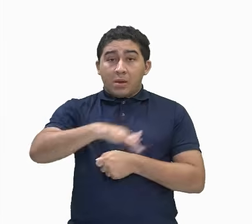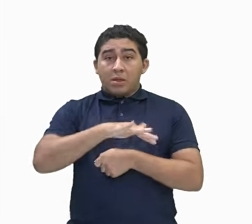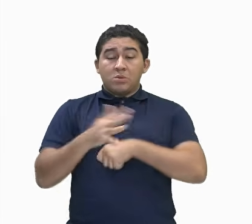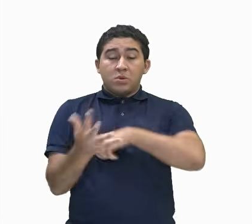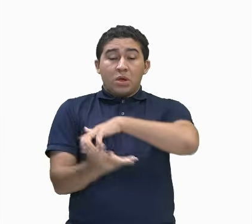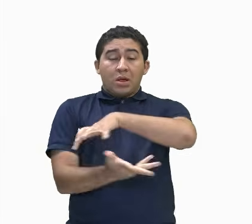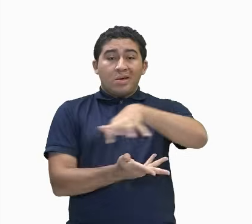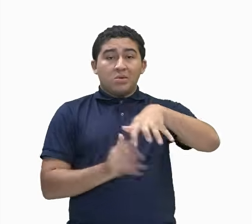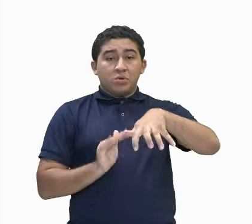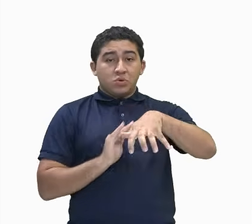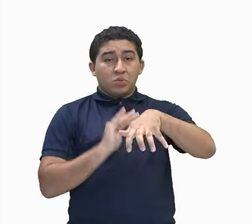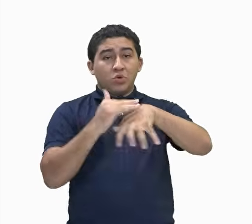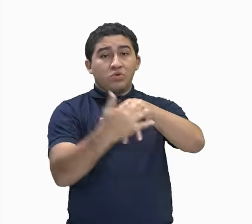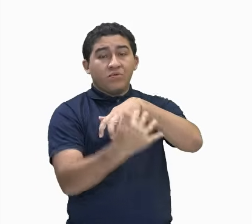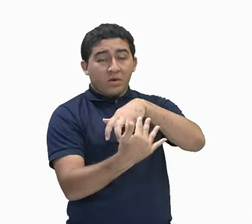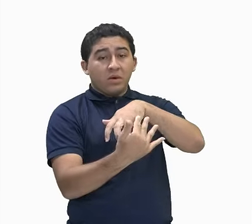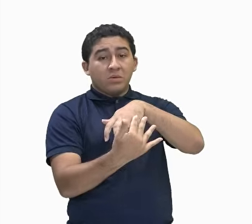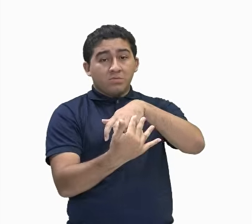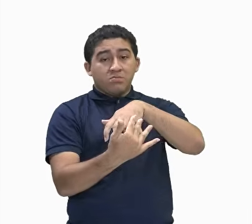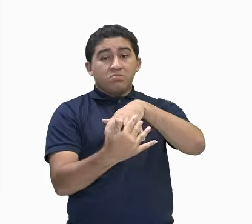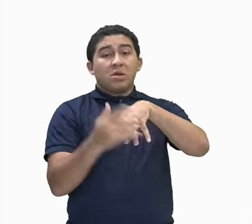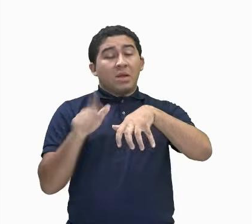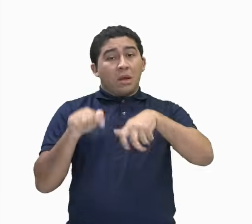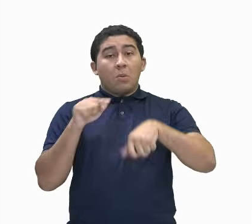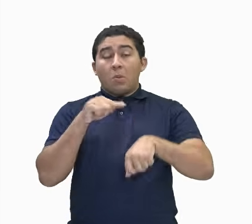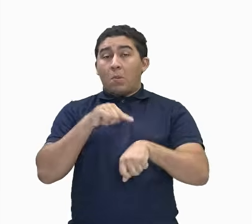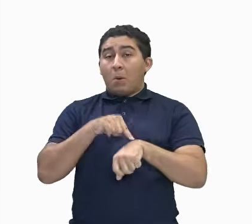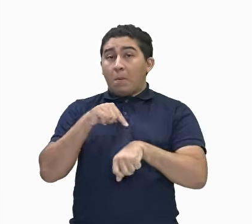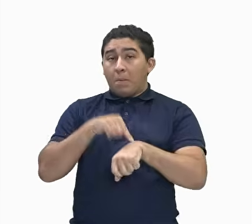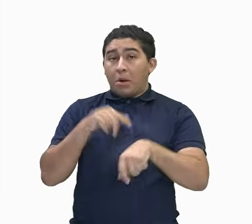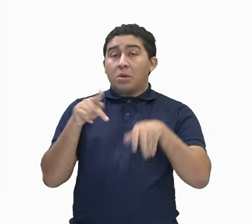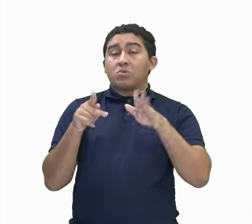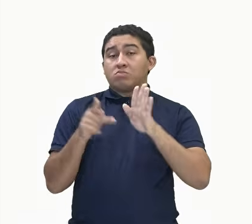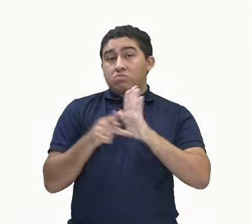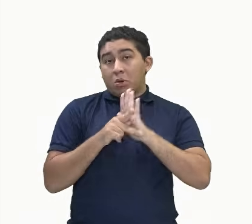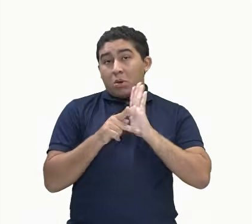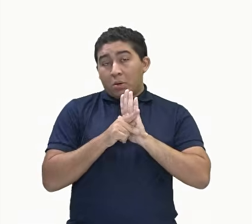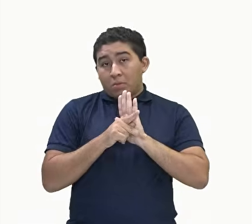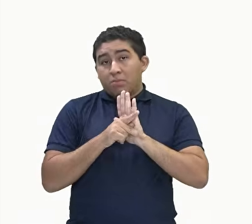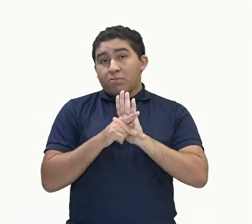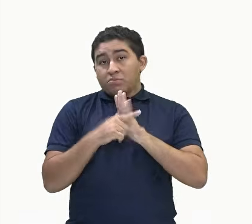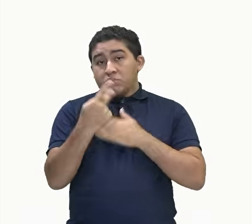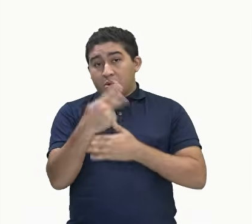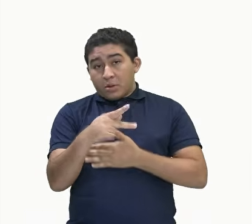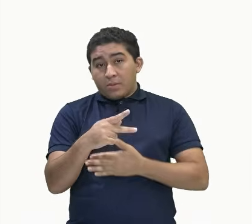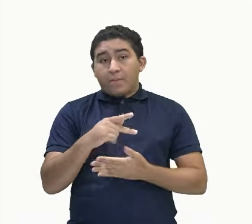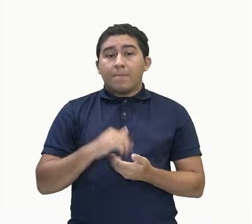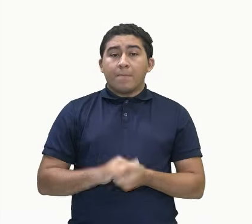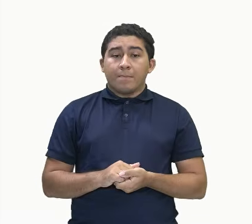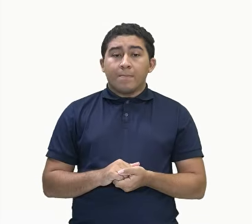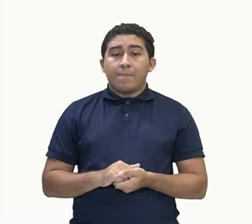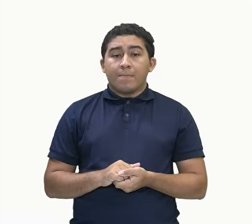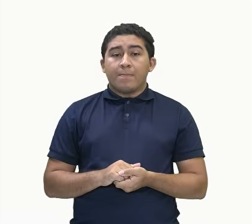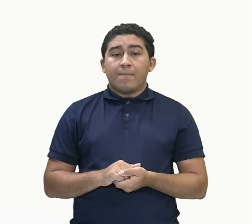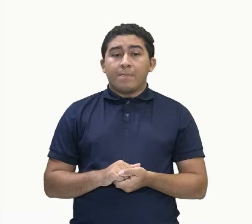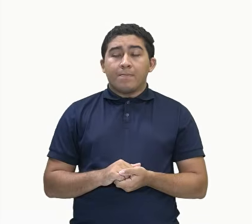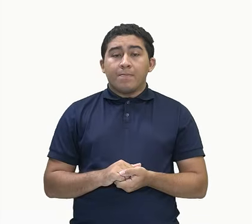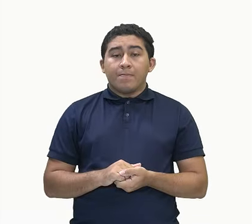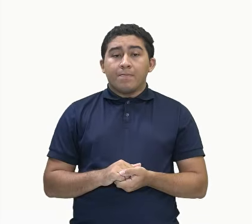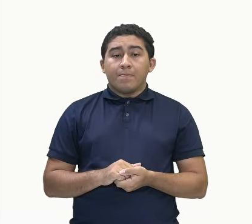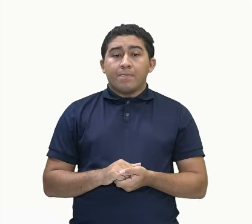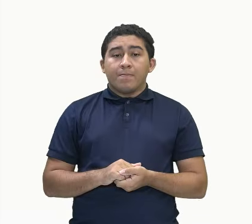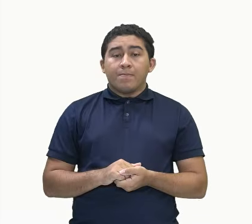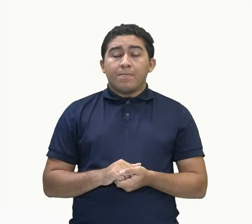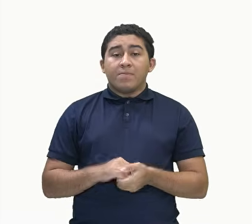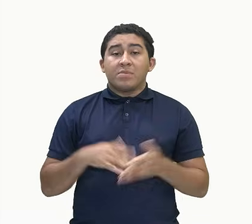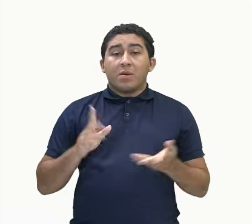atmosféricas em um momento específico, tá bom? Então, vai ser um